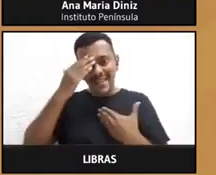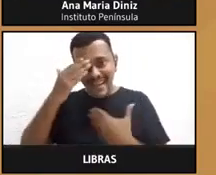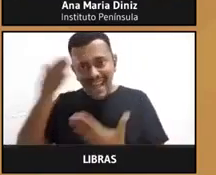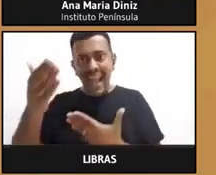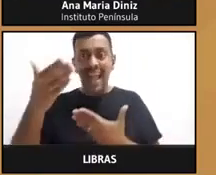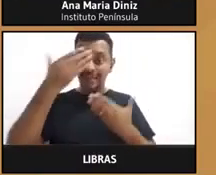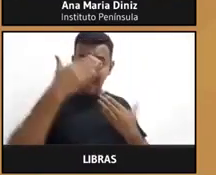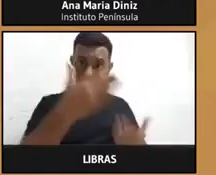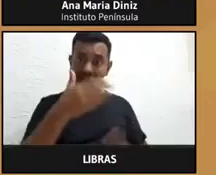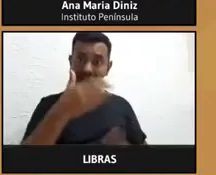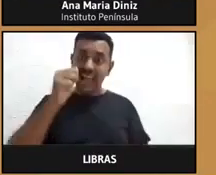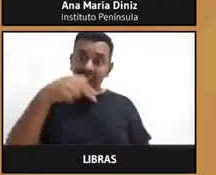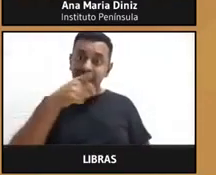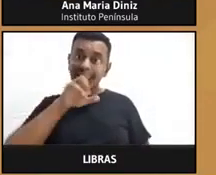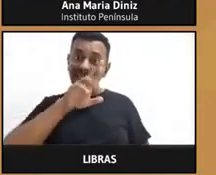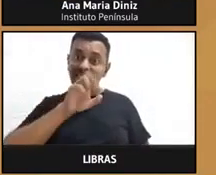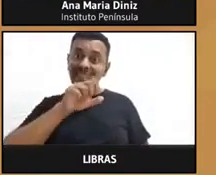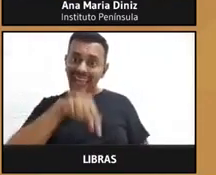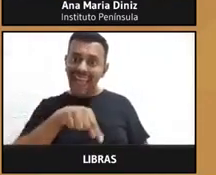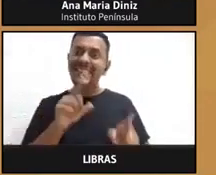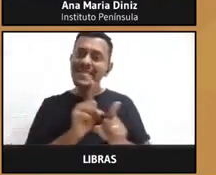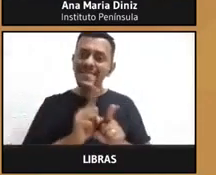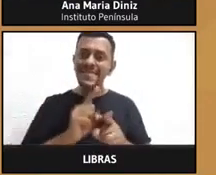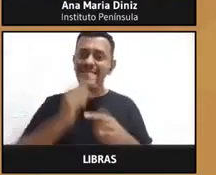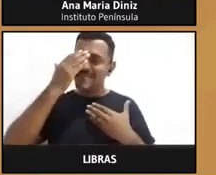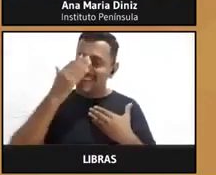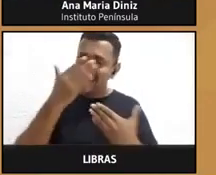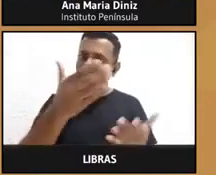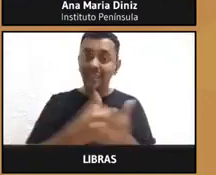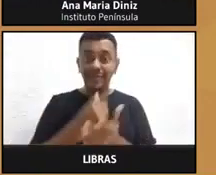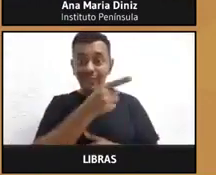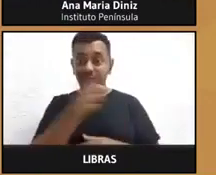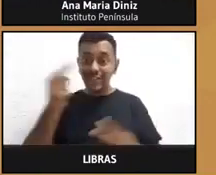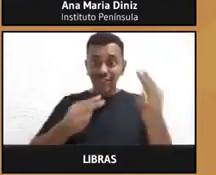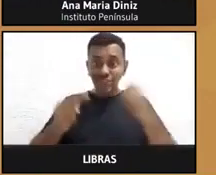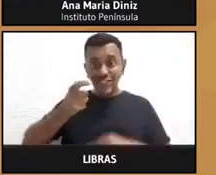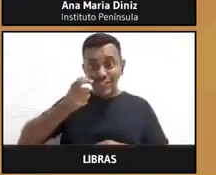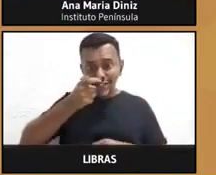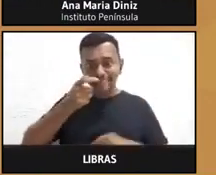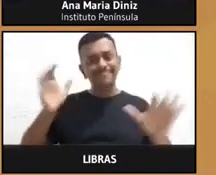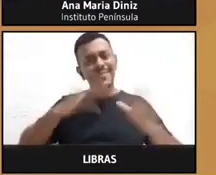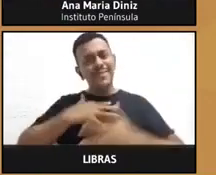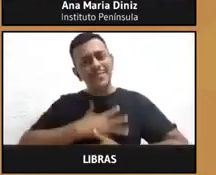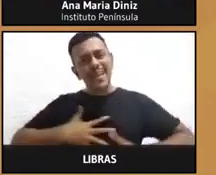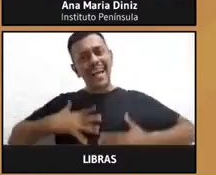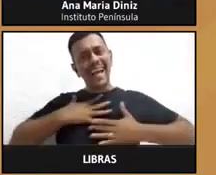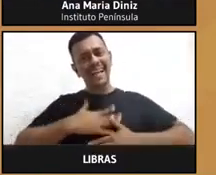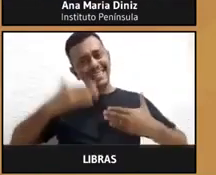Obrigado a todos, obrigado por nos assistir. Grande prazer.